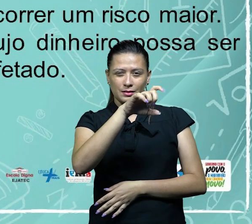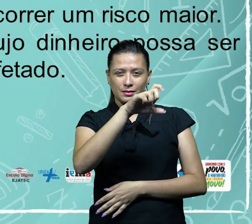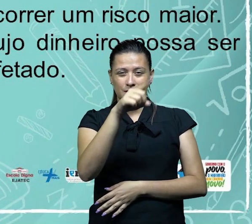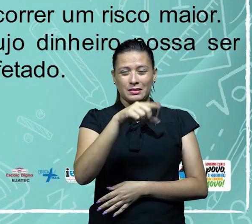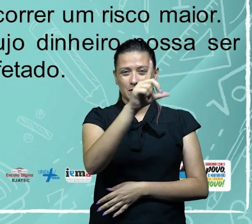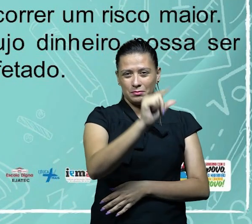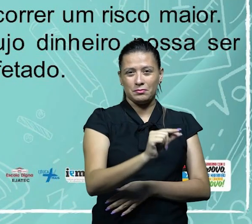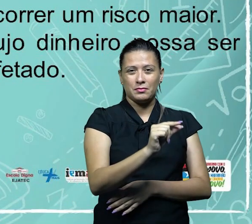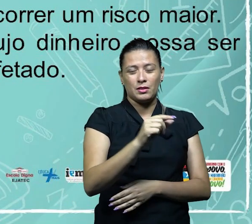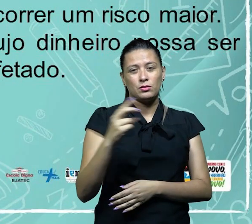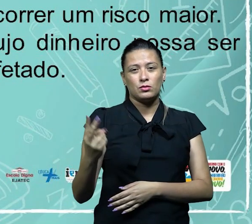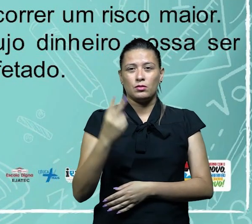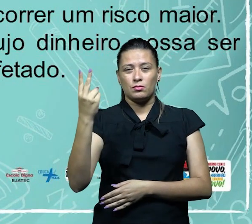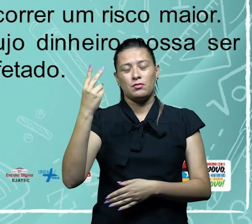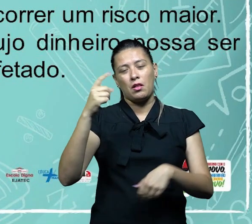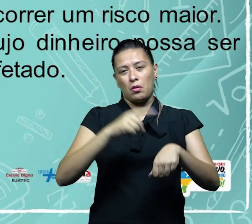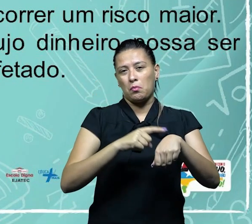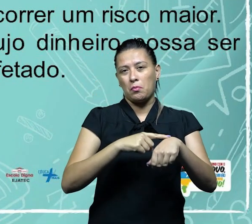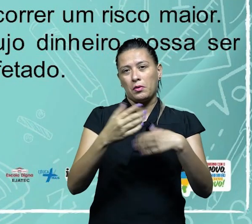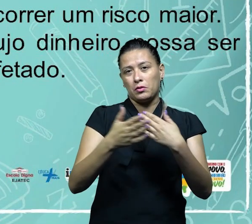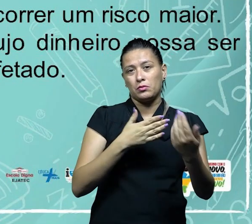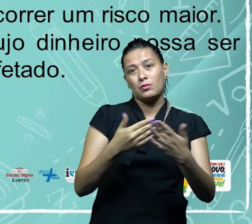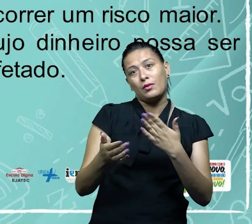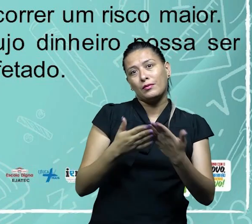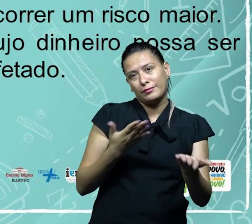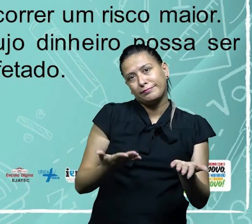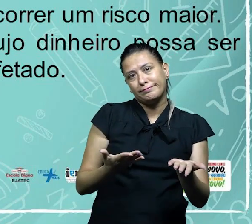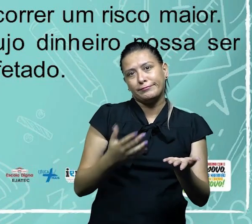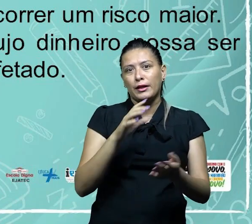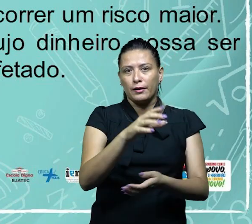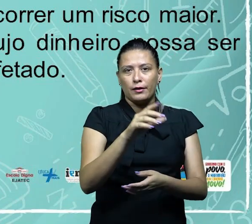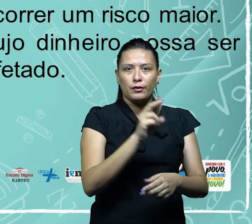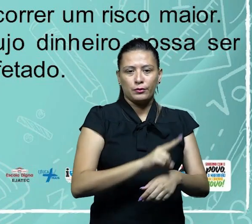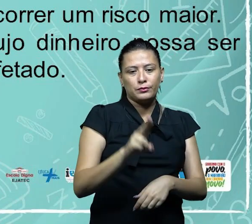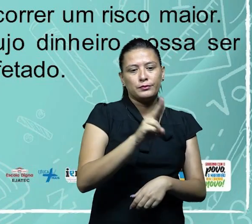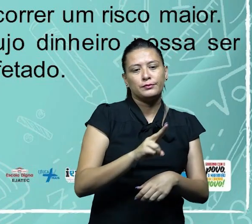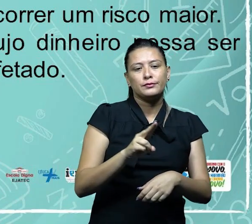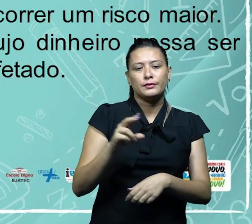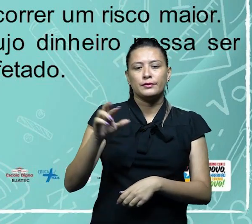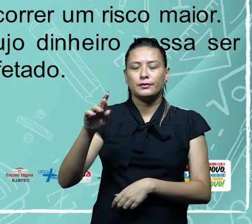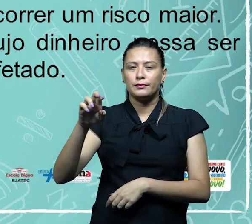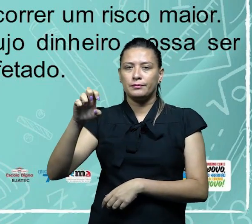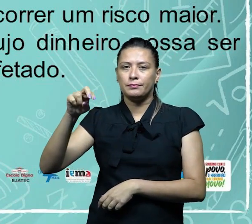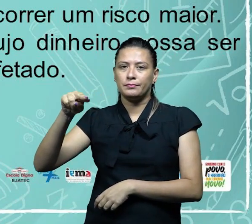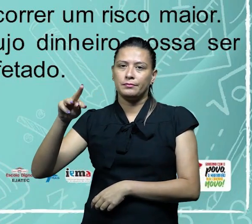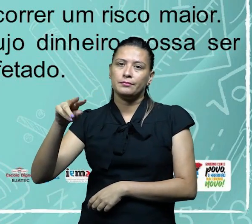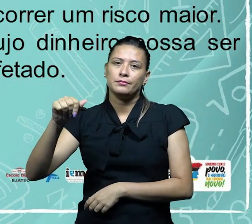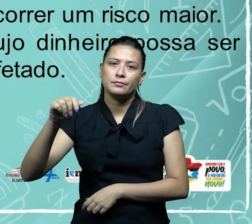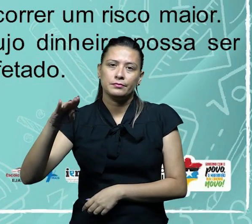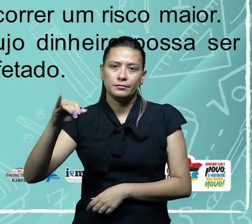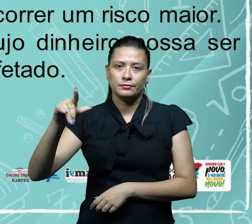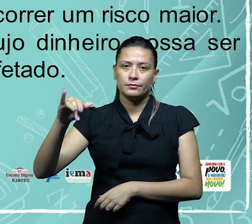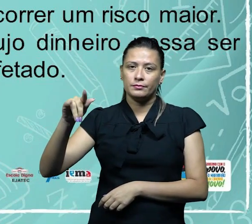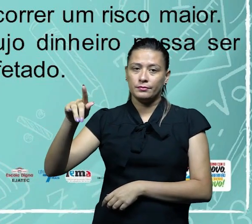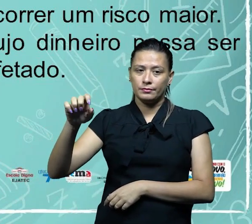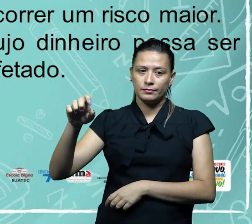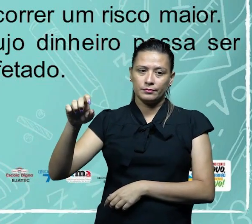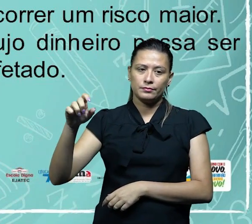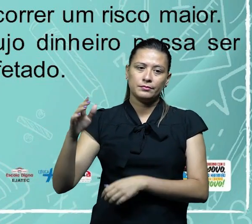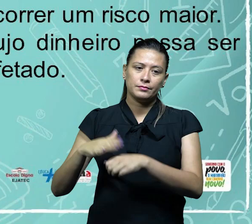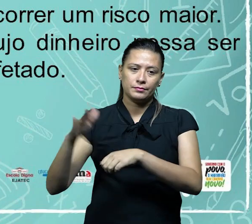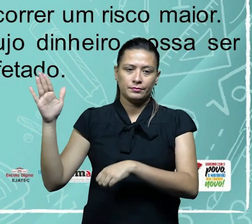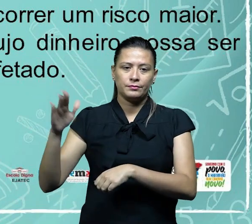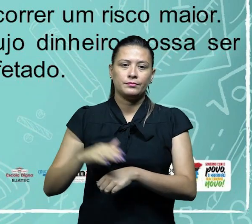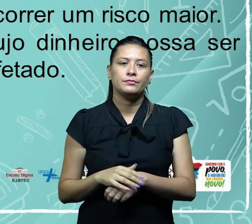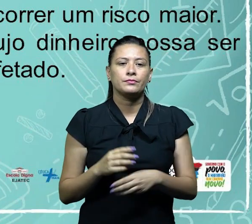Vamos lá. Nessa tríade dos investimentos, cada pessoa precisa fazer uma escolha na hora de definir onde aplicar o seu dinheiro, tá?